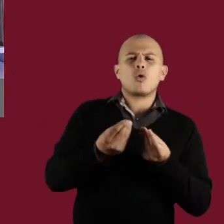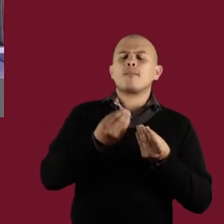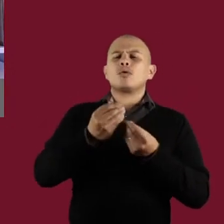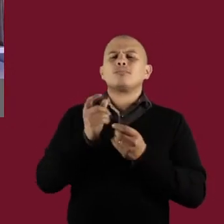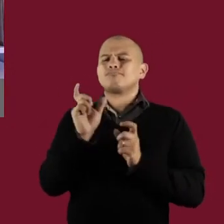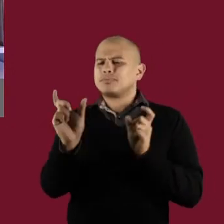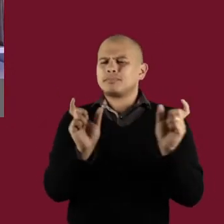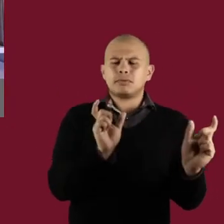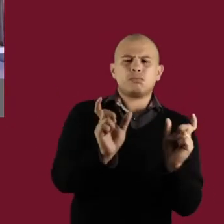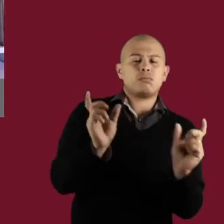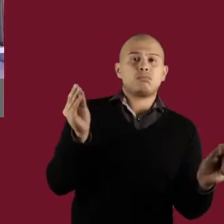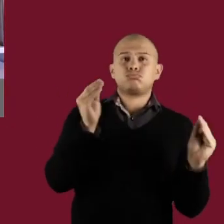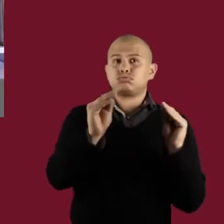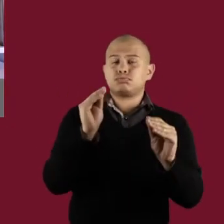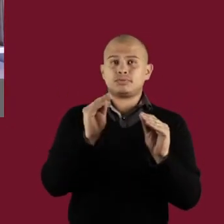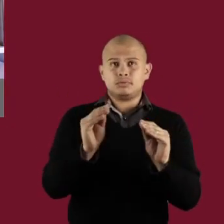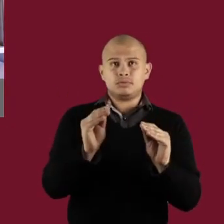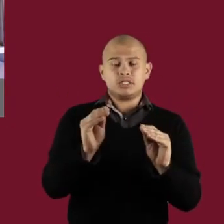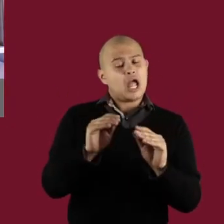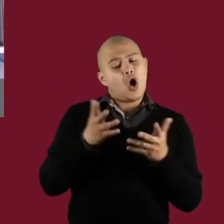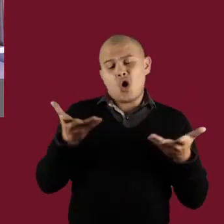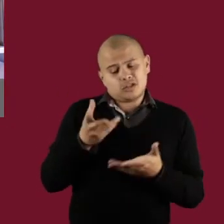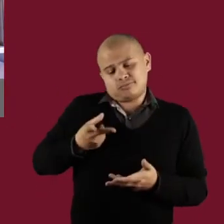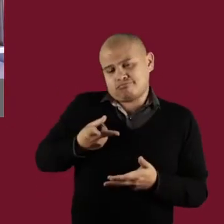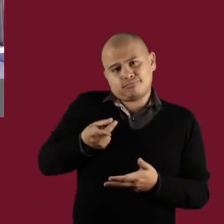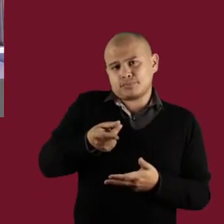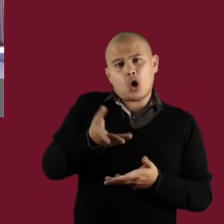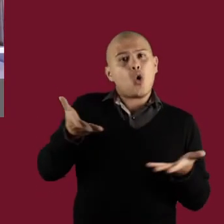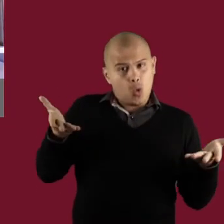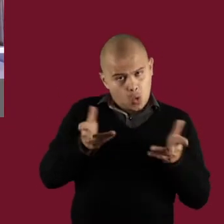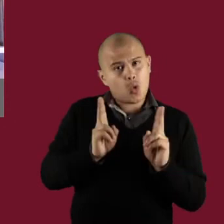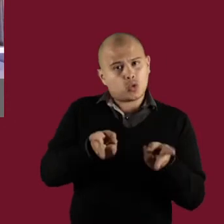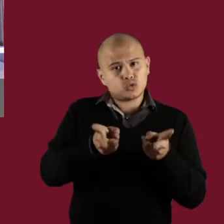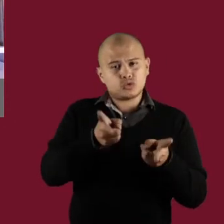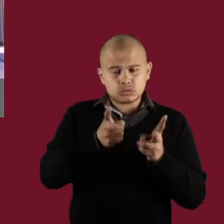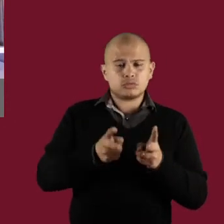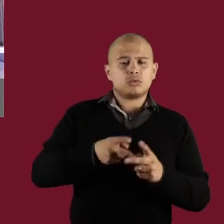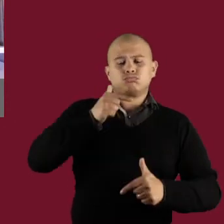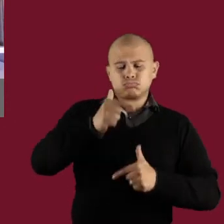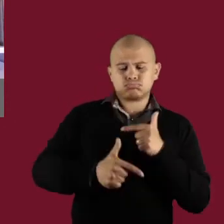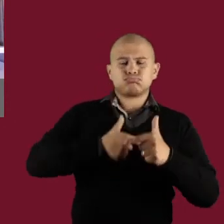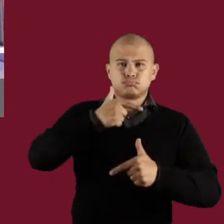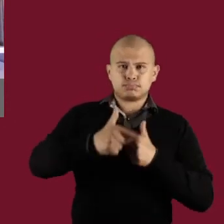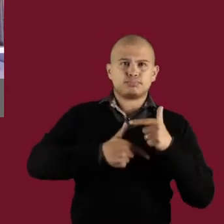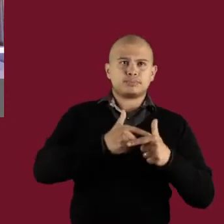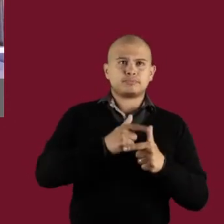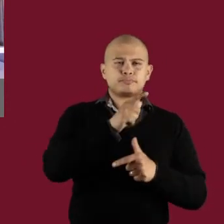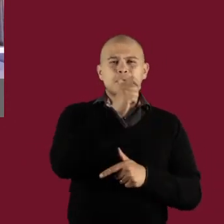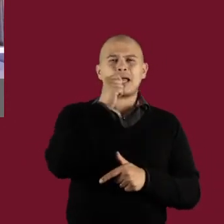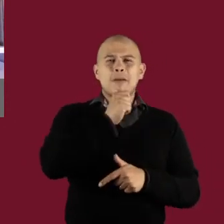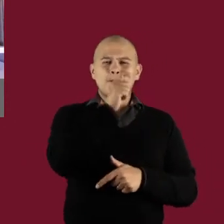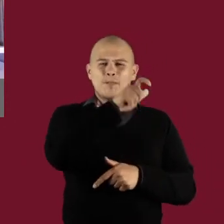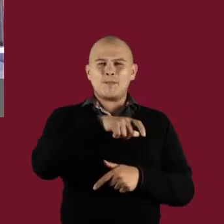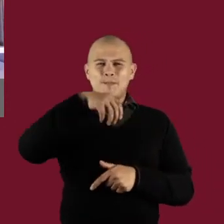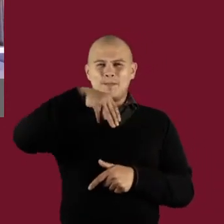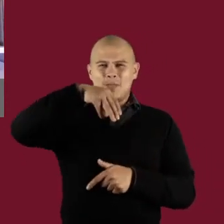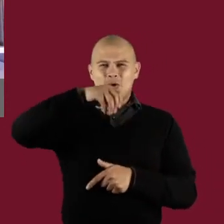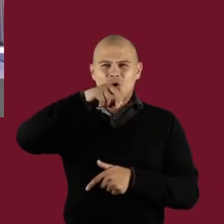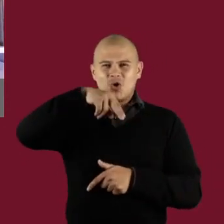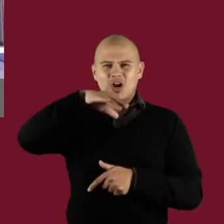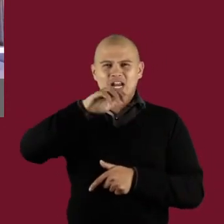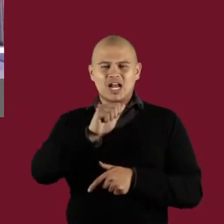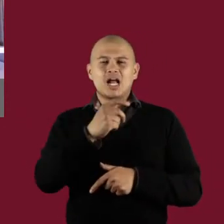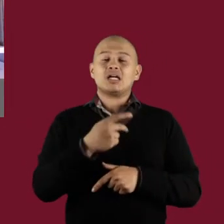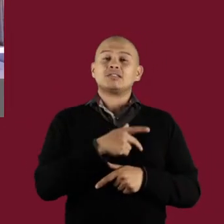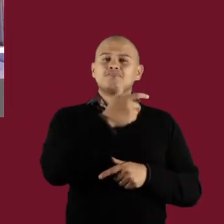estamos, adotamos e temos vindo a prosseguir. A Mônica lembrou-me, há pouco tempo, de uma declaração